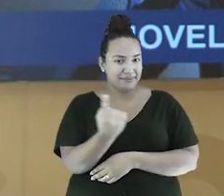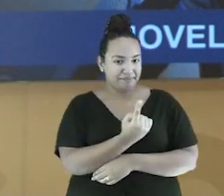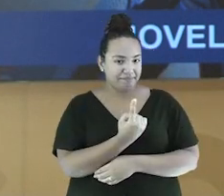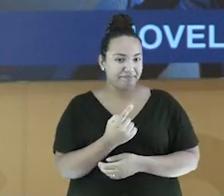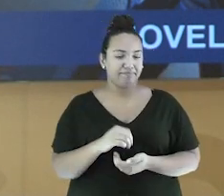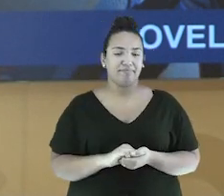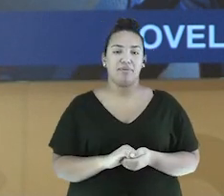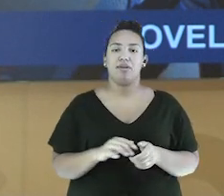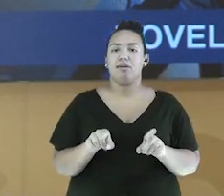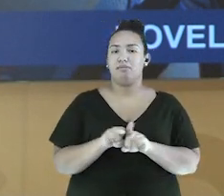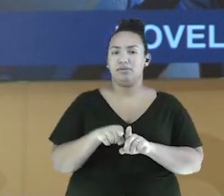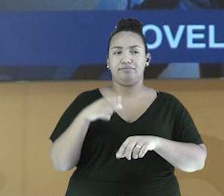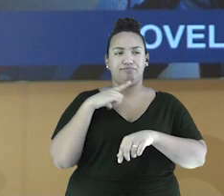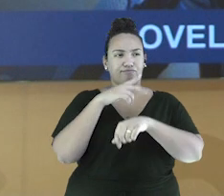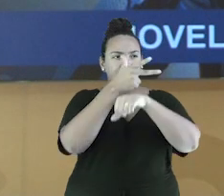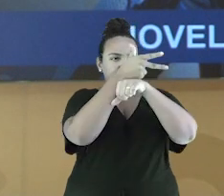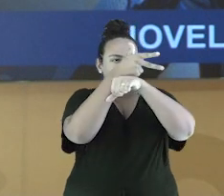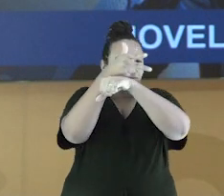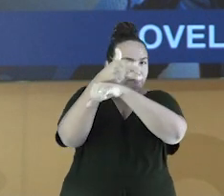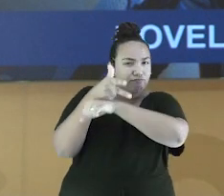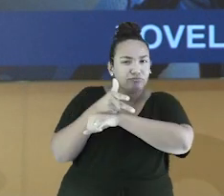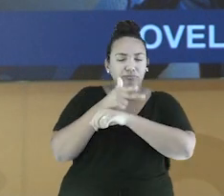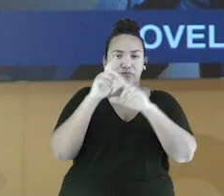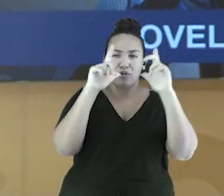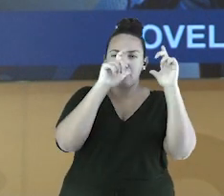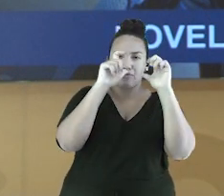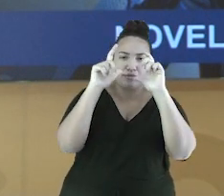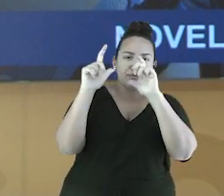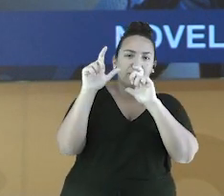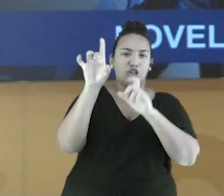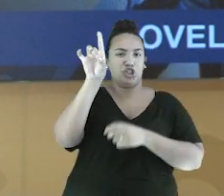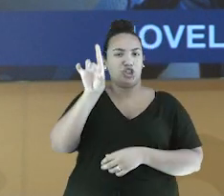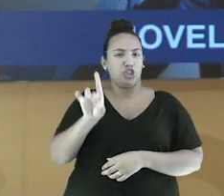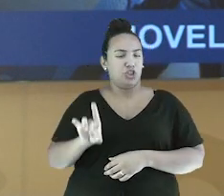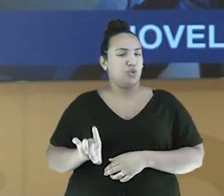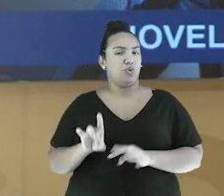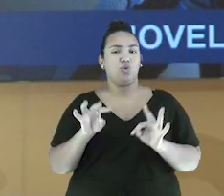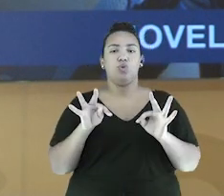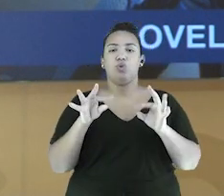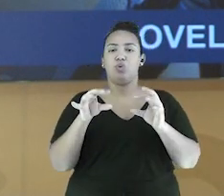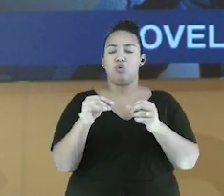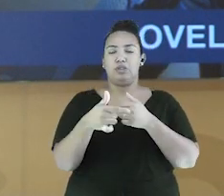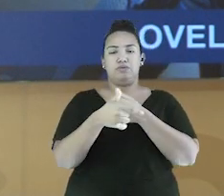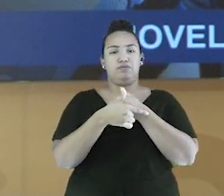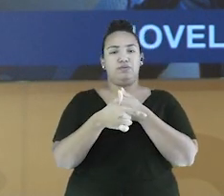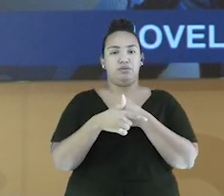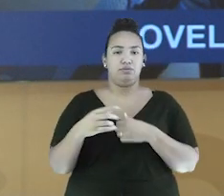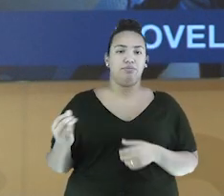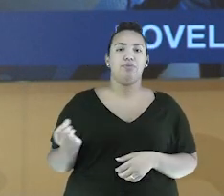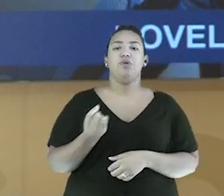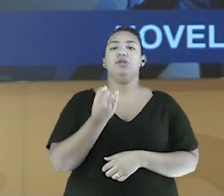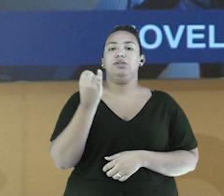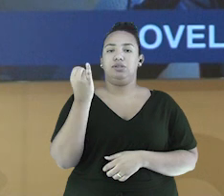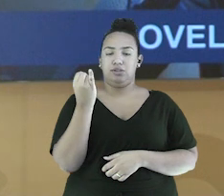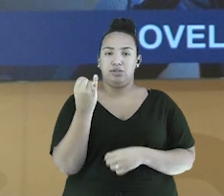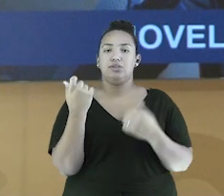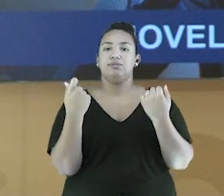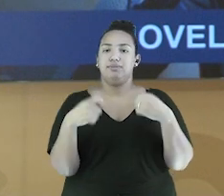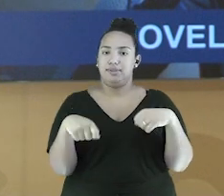Os cinegrafistas, fotógrafos, diretor, todos têm um papel muito importante que deve